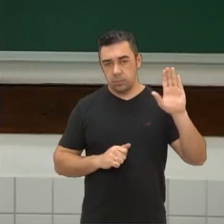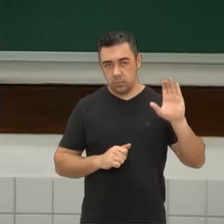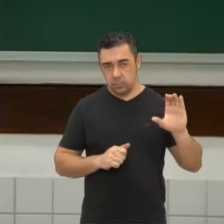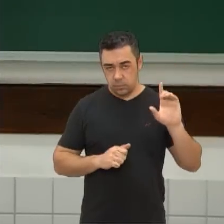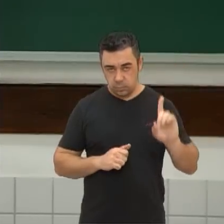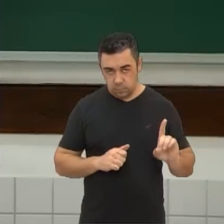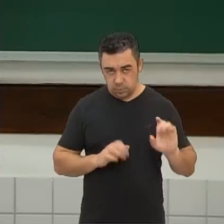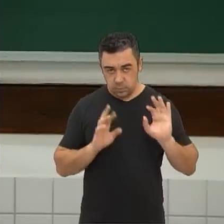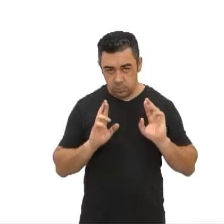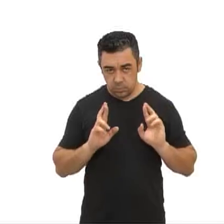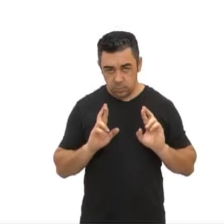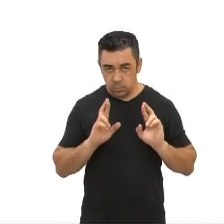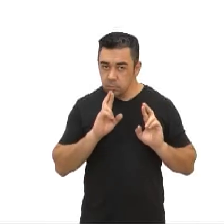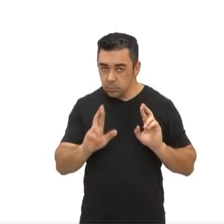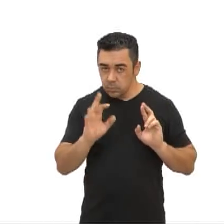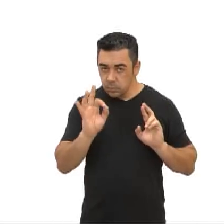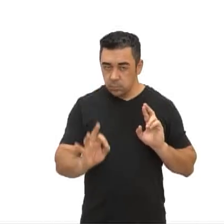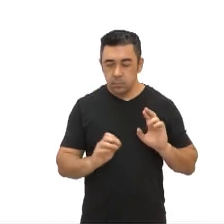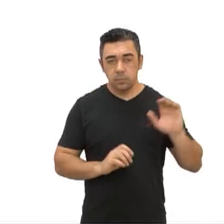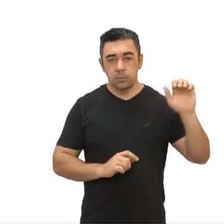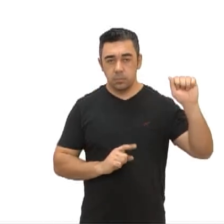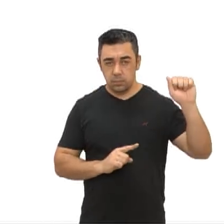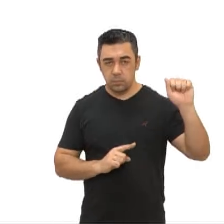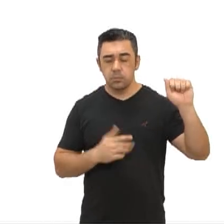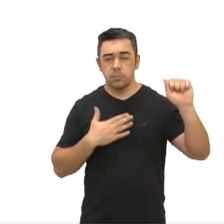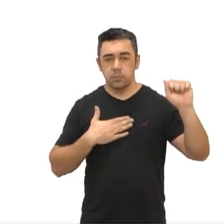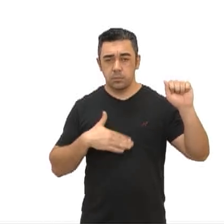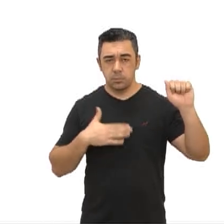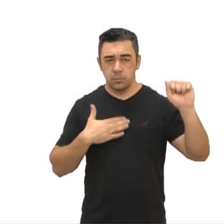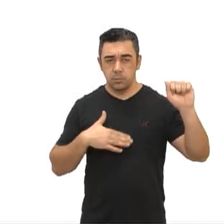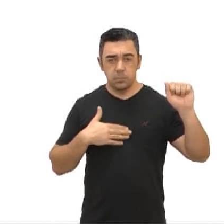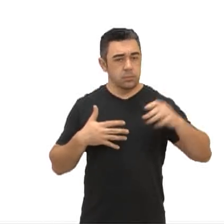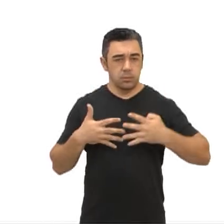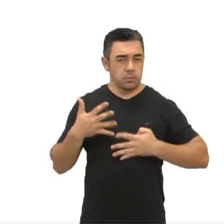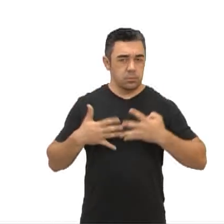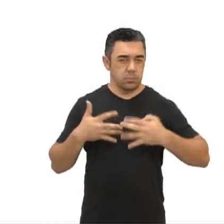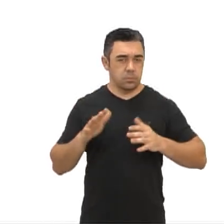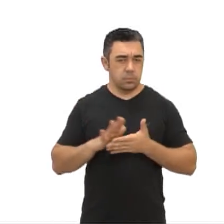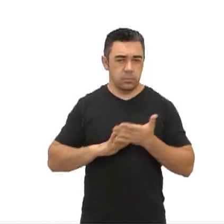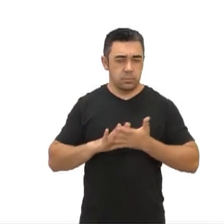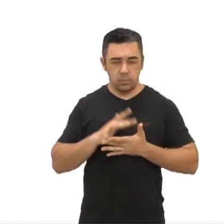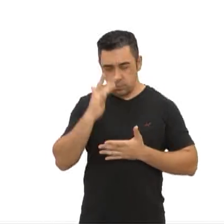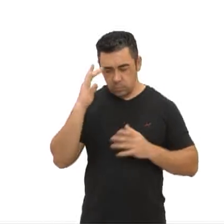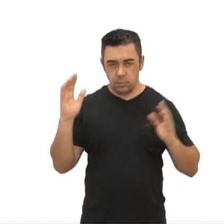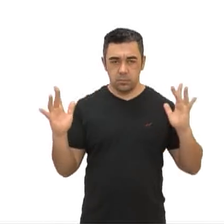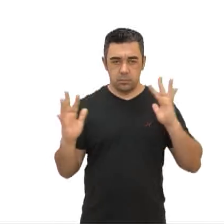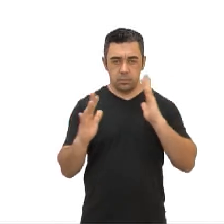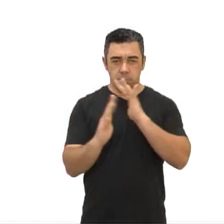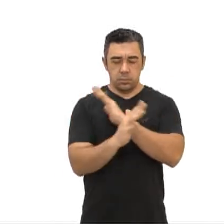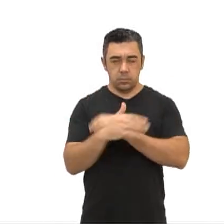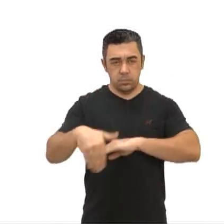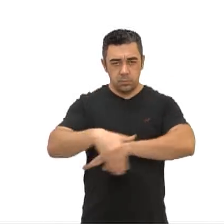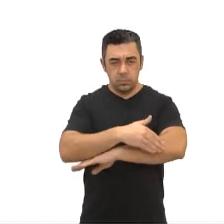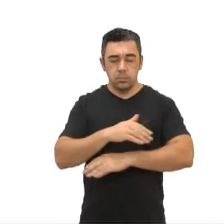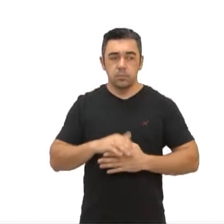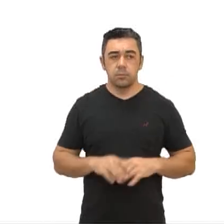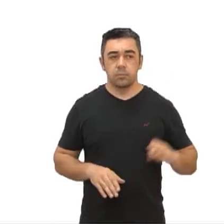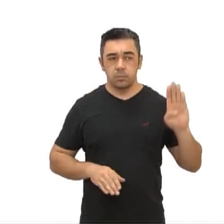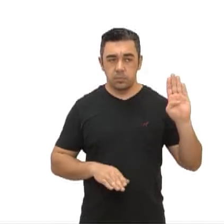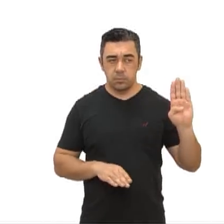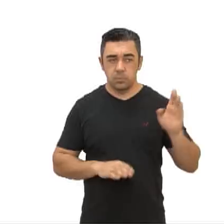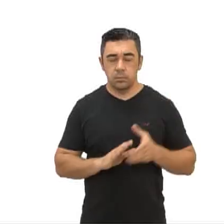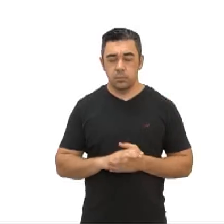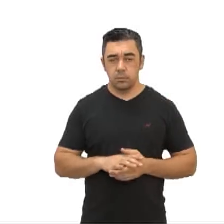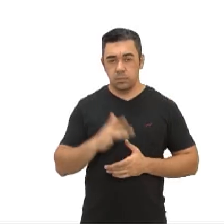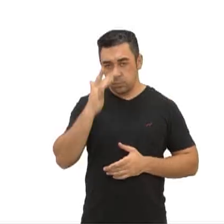Então, geralmente os artistas de rua arrecadam sua renda financeira a partir de doações. Qual é a